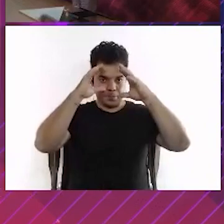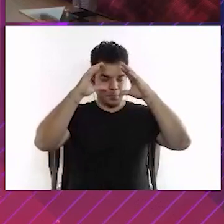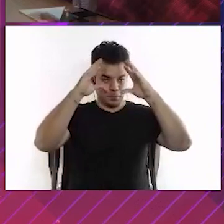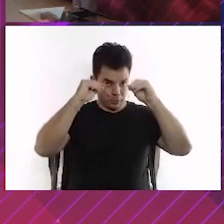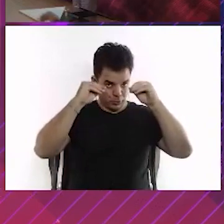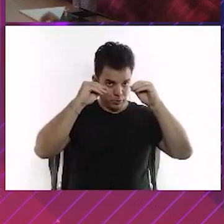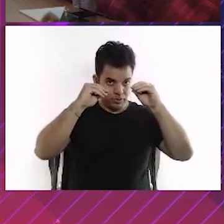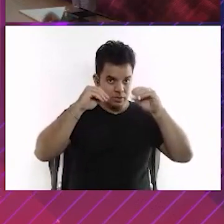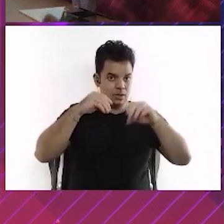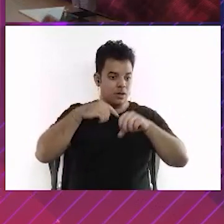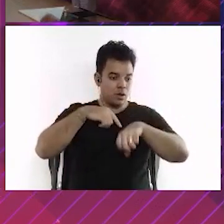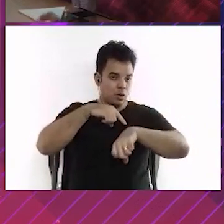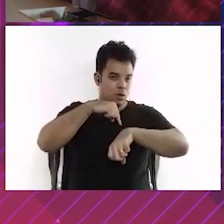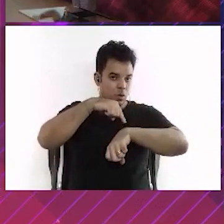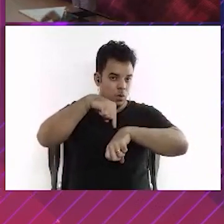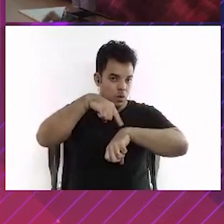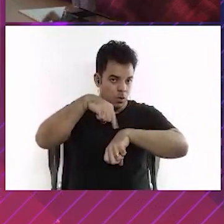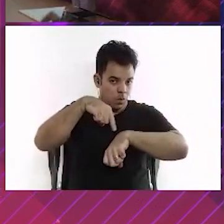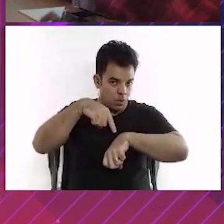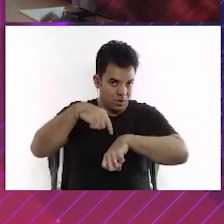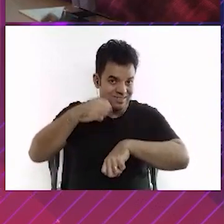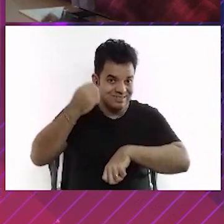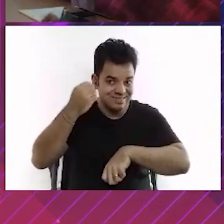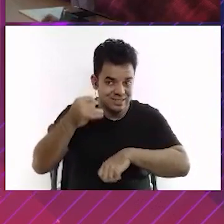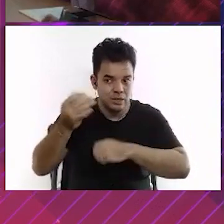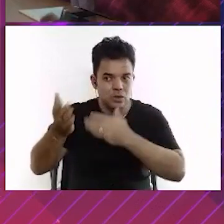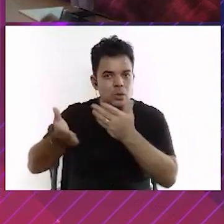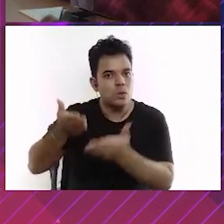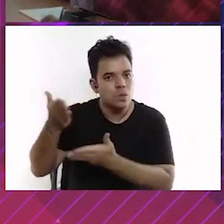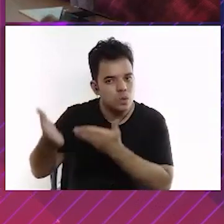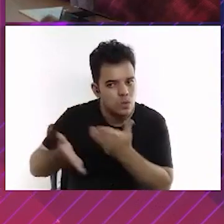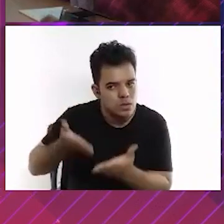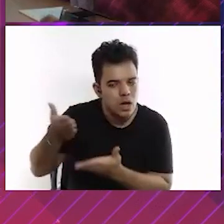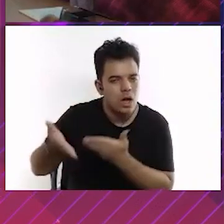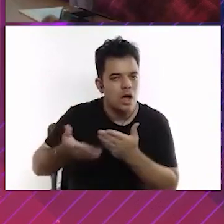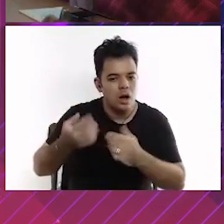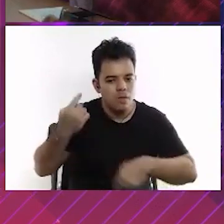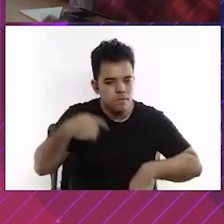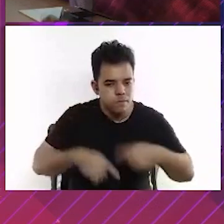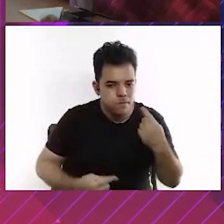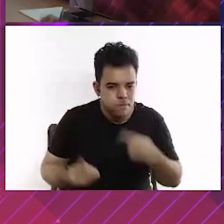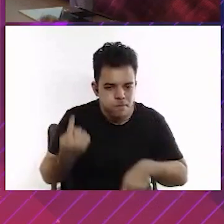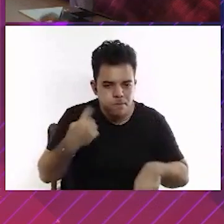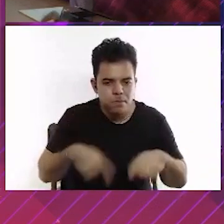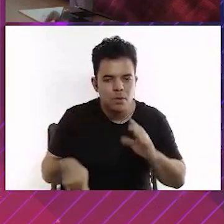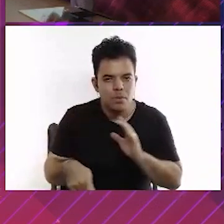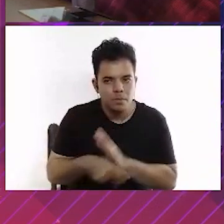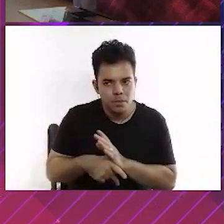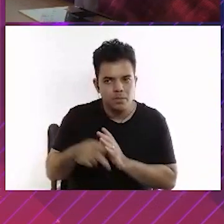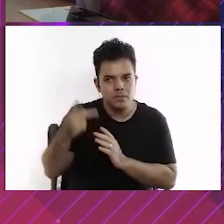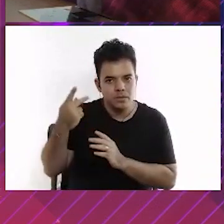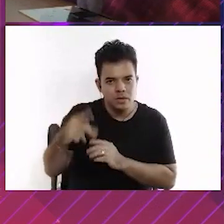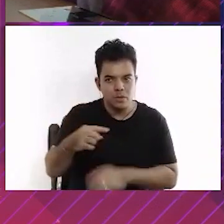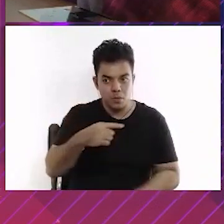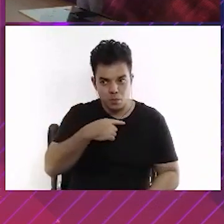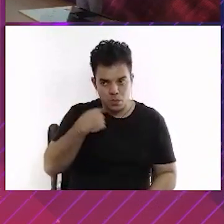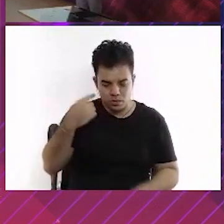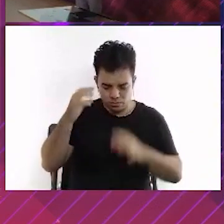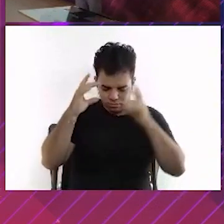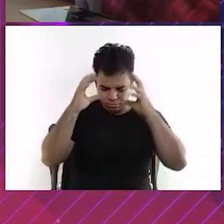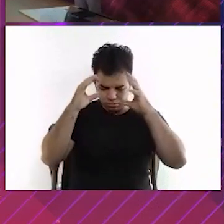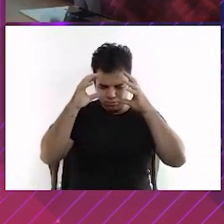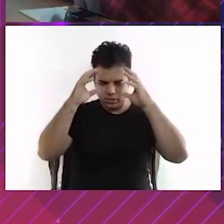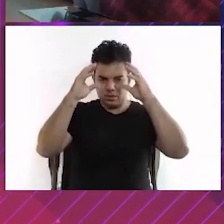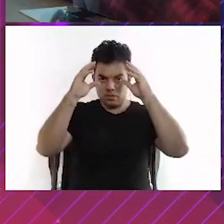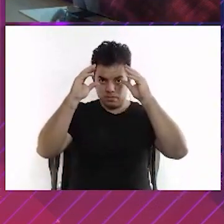de um tempo, se não houver o cuidado de fazer a manutenção daquela morte, porque quando há a morte